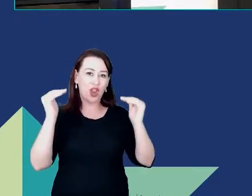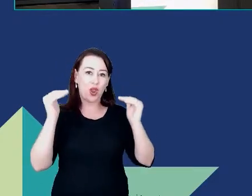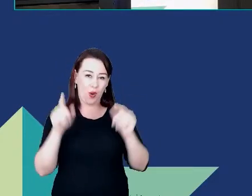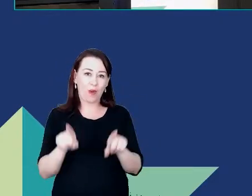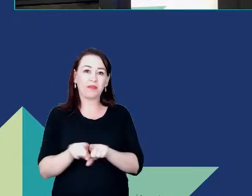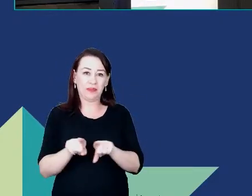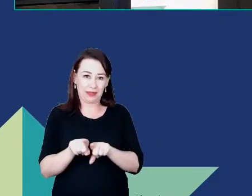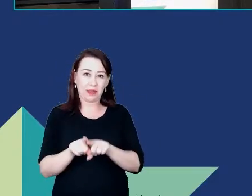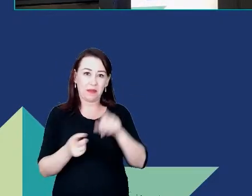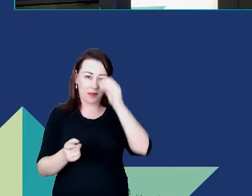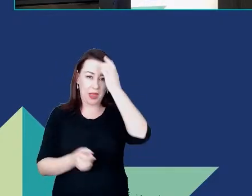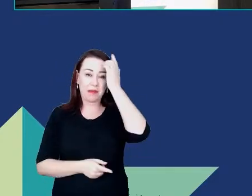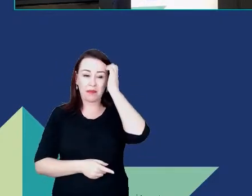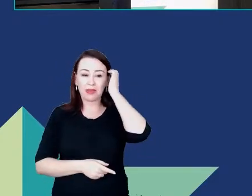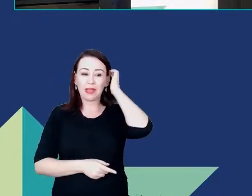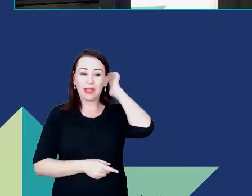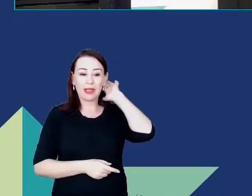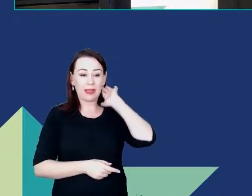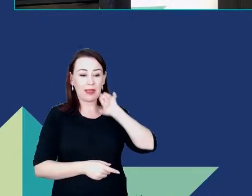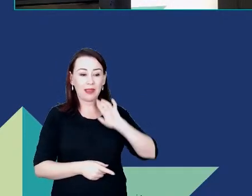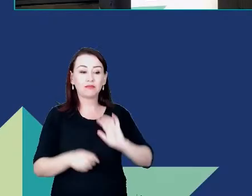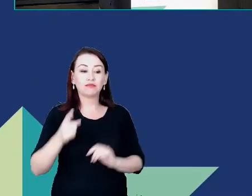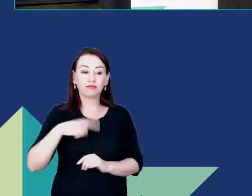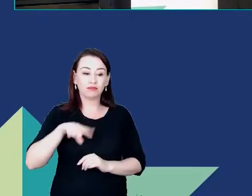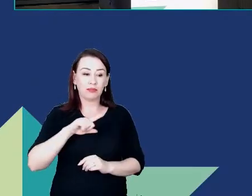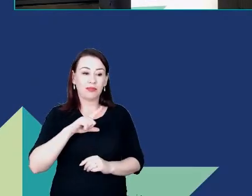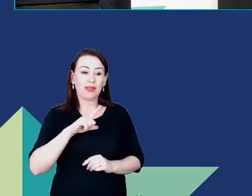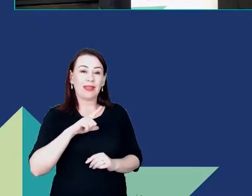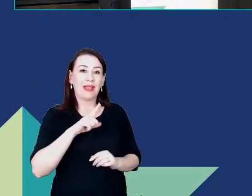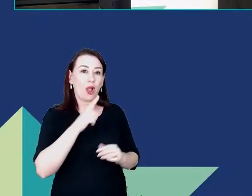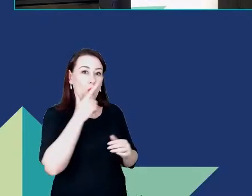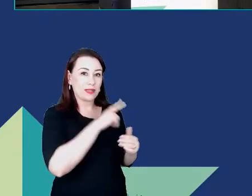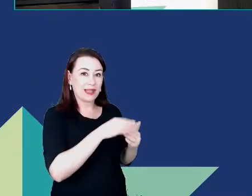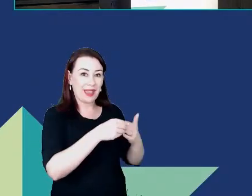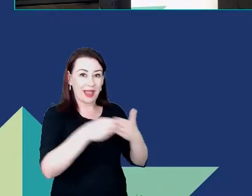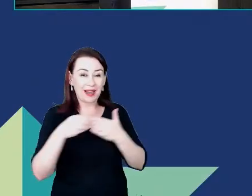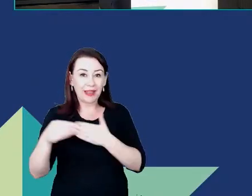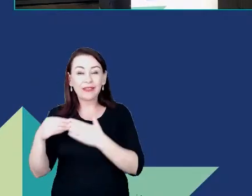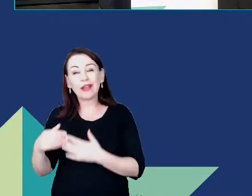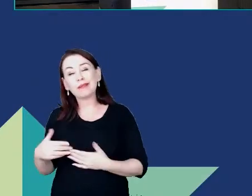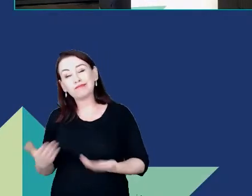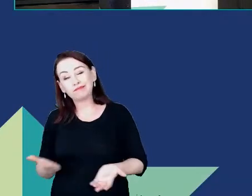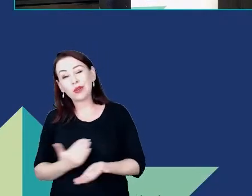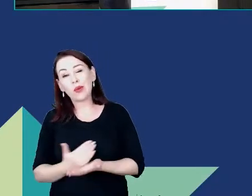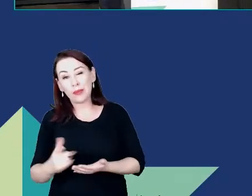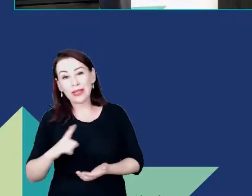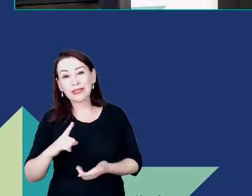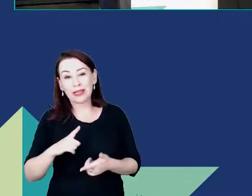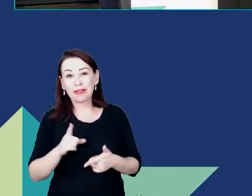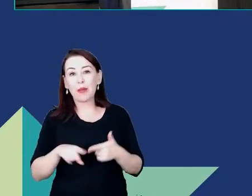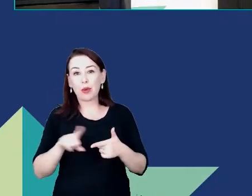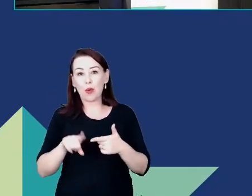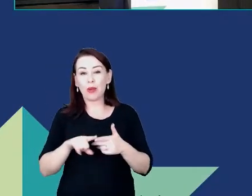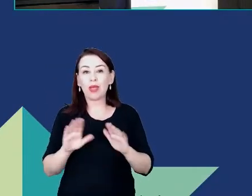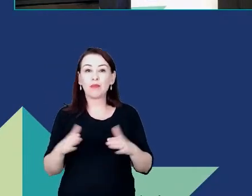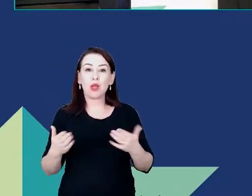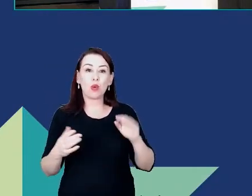né? Trafegabilidade, a gente começa a ter problemas de fato, né, quando a gente chega ali no 80-20 para cima.